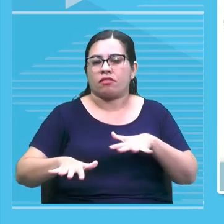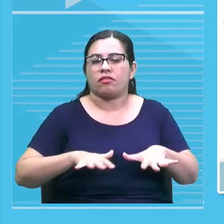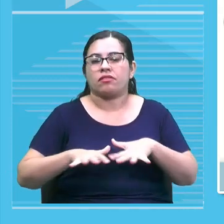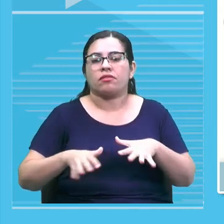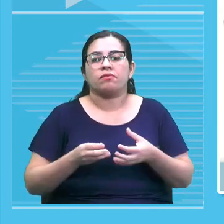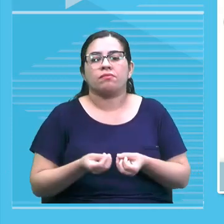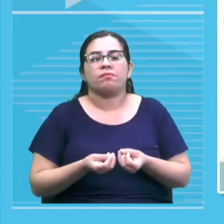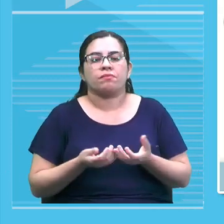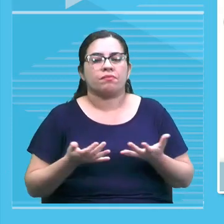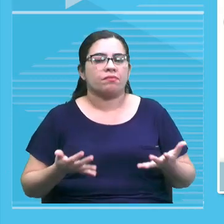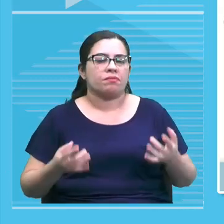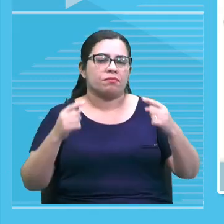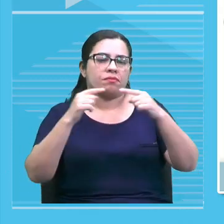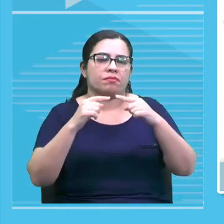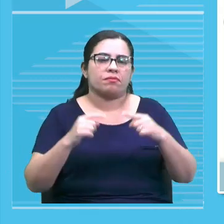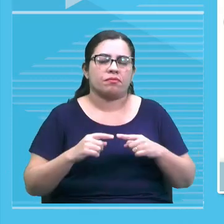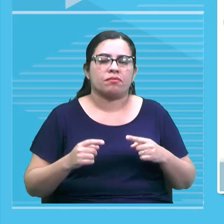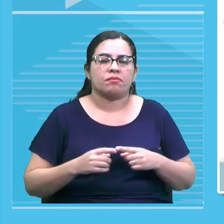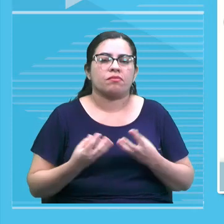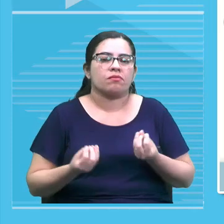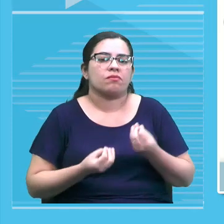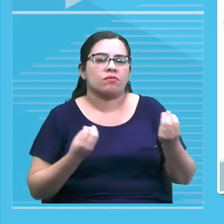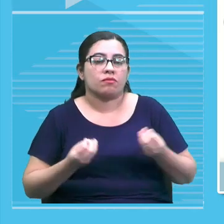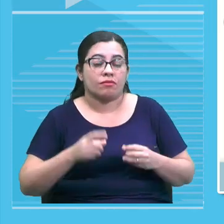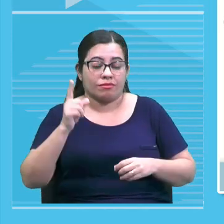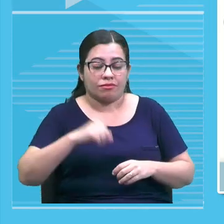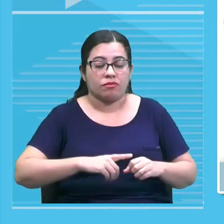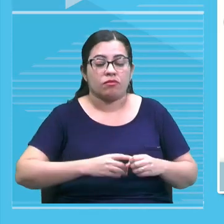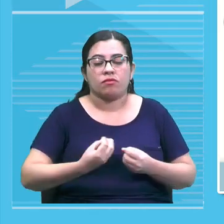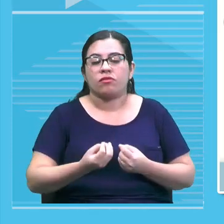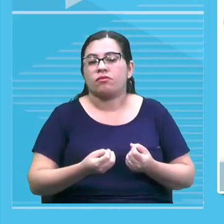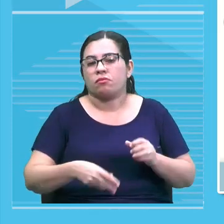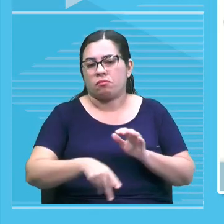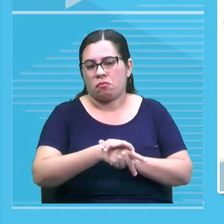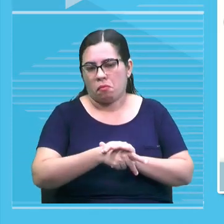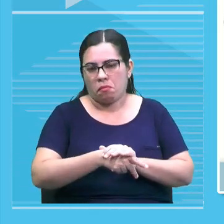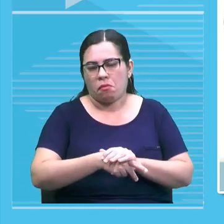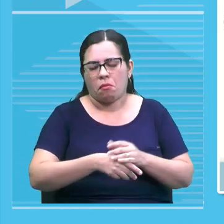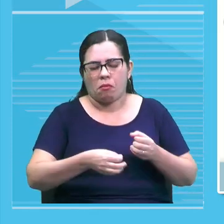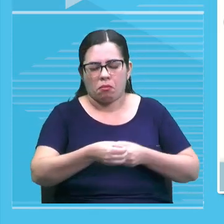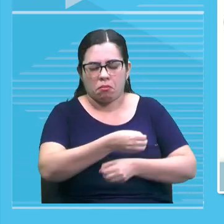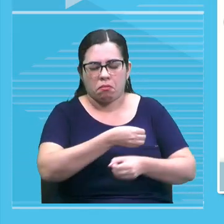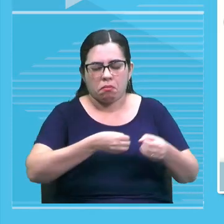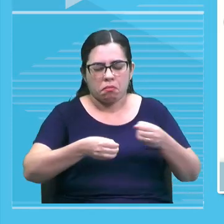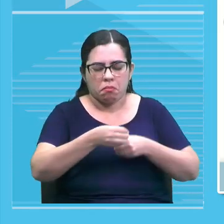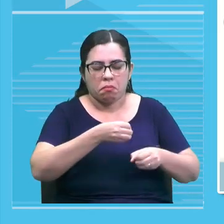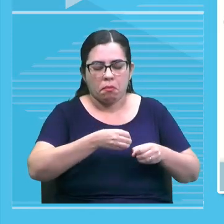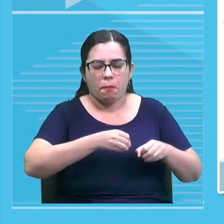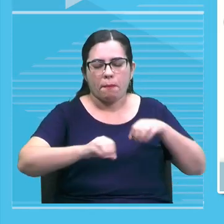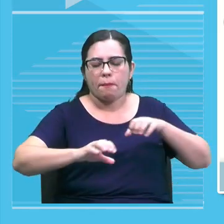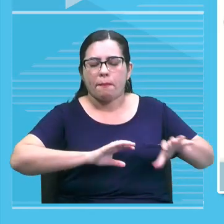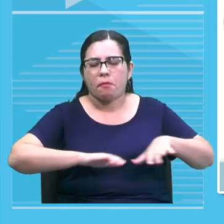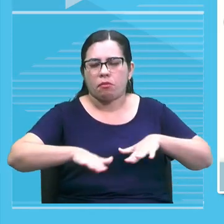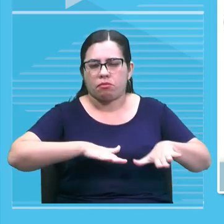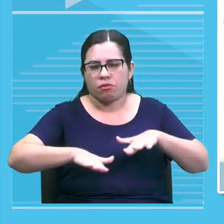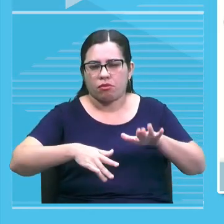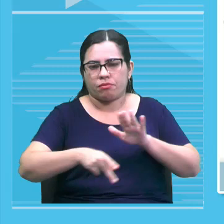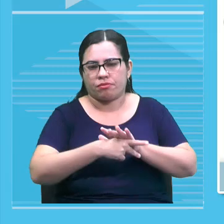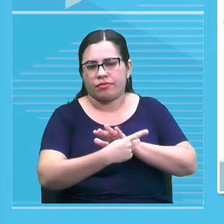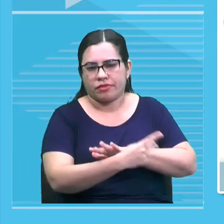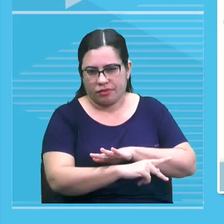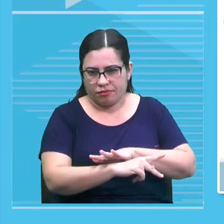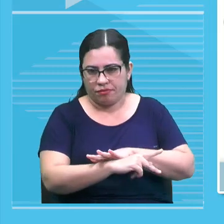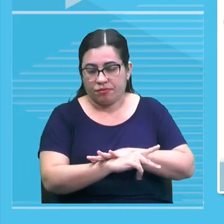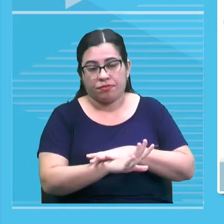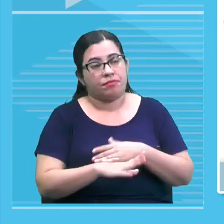seria o movimento da partícula que compõem ela tá bom Então